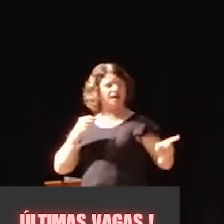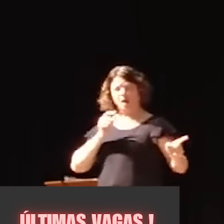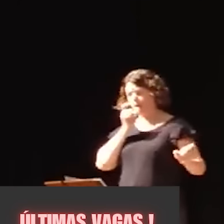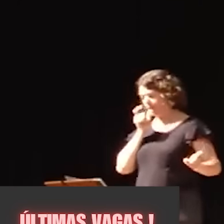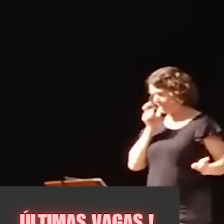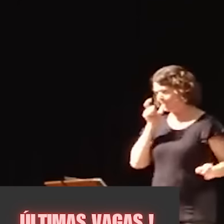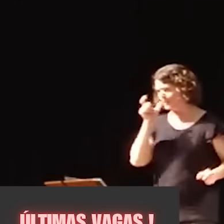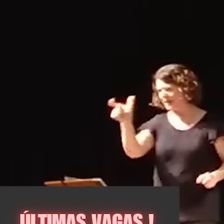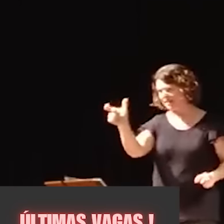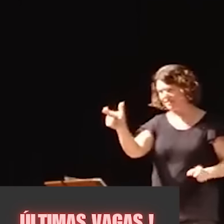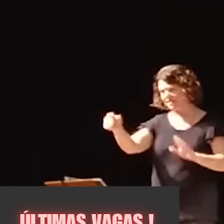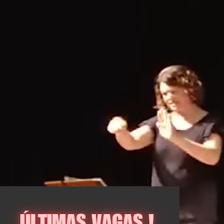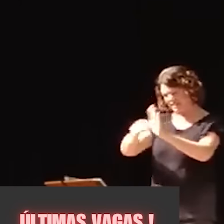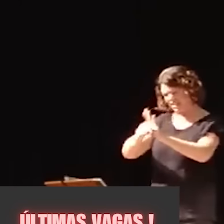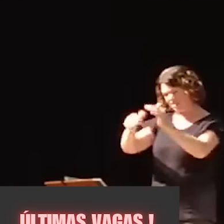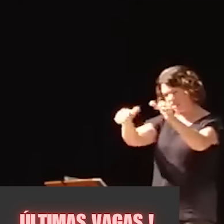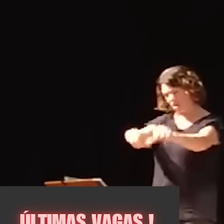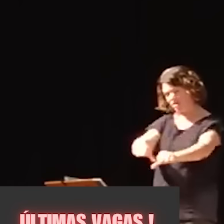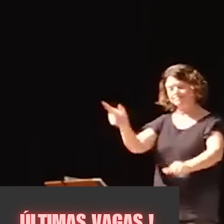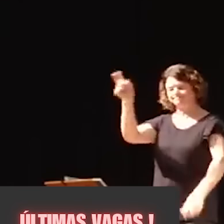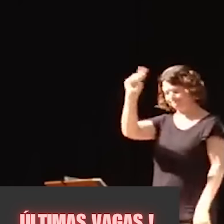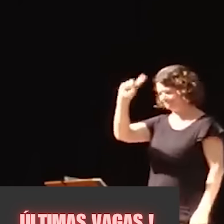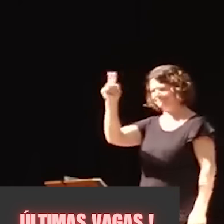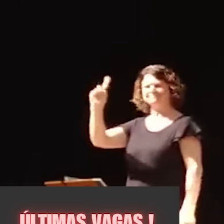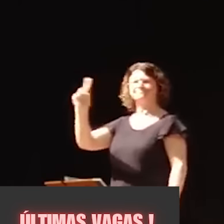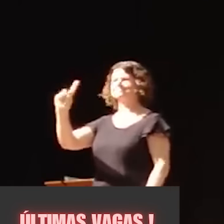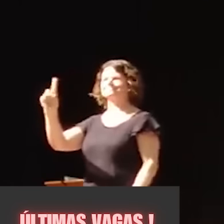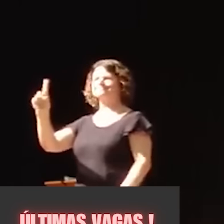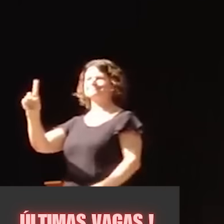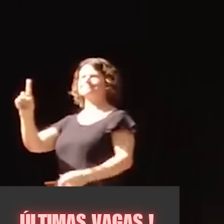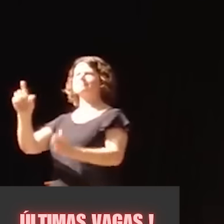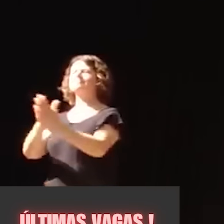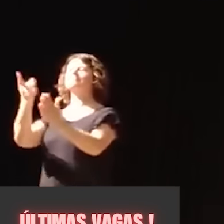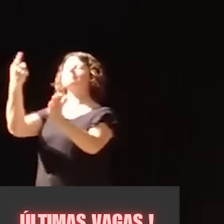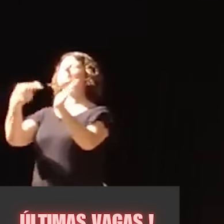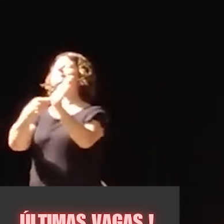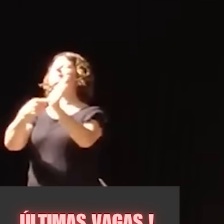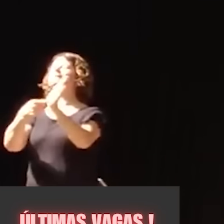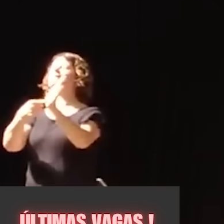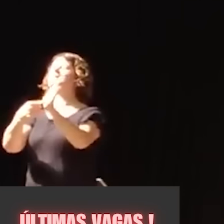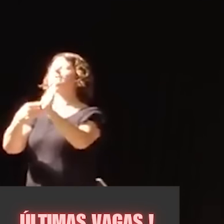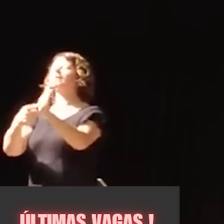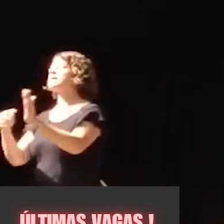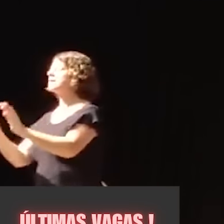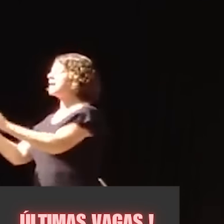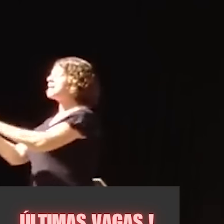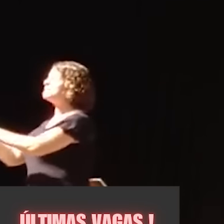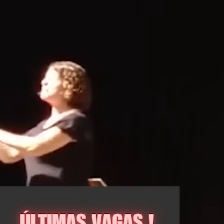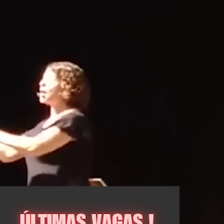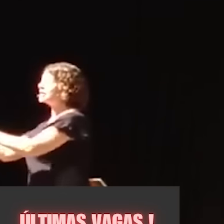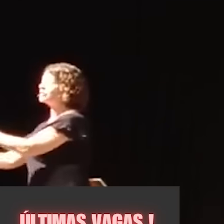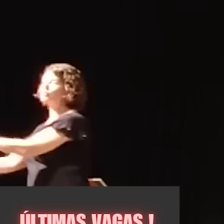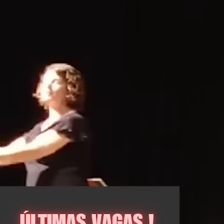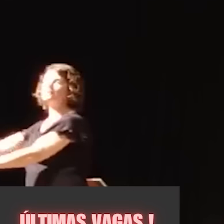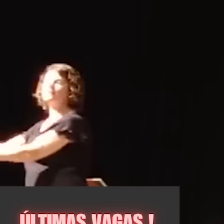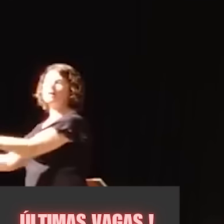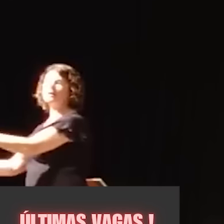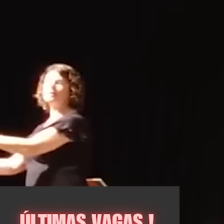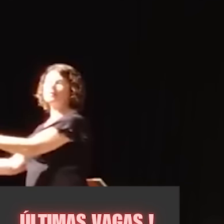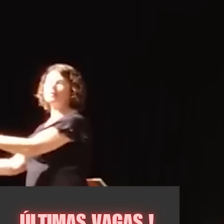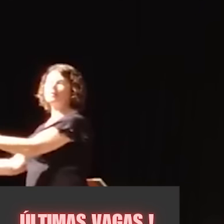não porque a palavra de Deus diz que as portas do inferno não prevalecerão Amém aqui